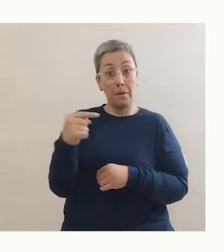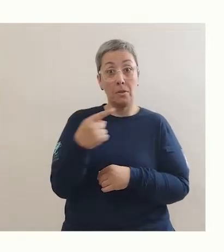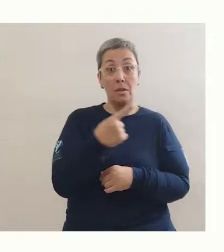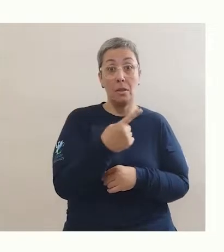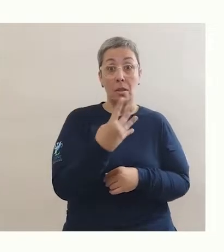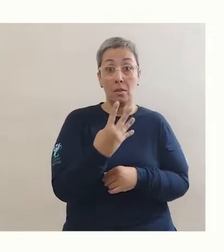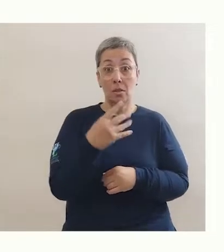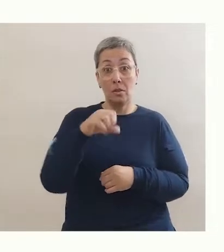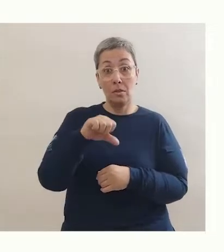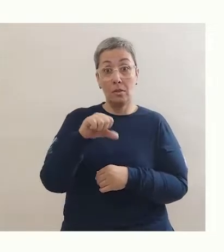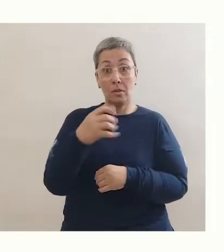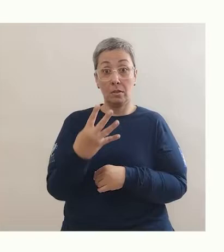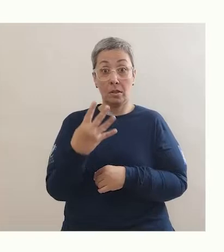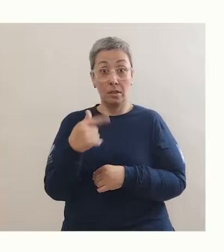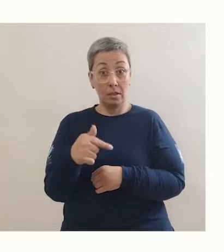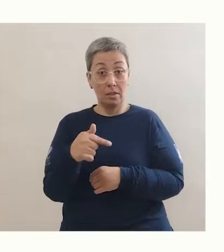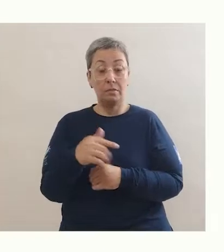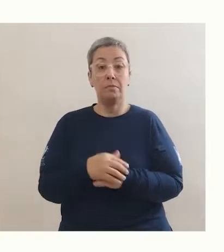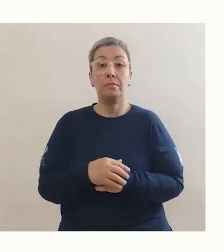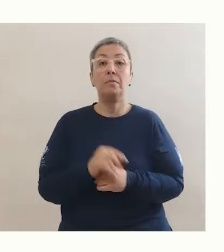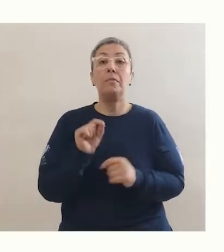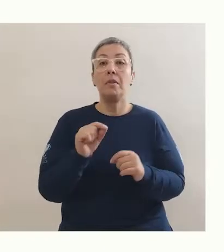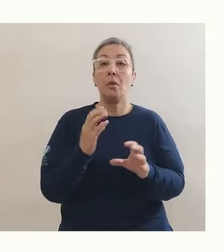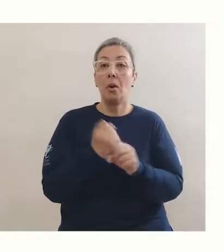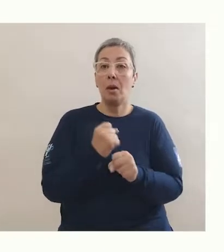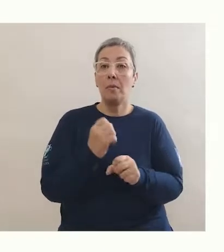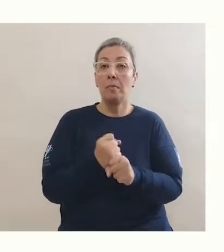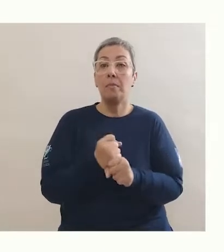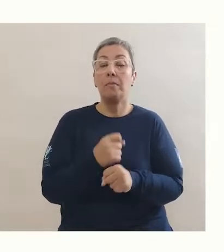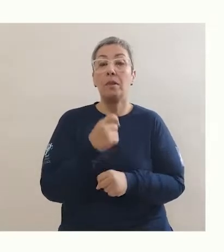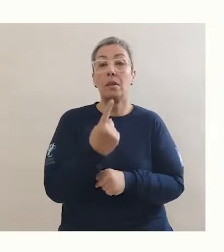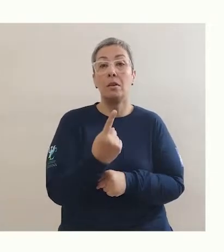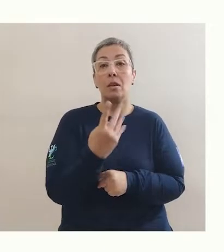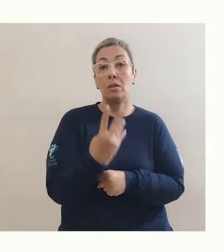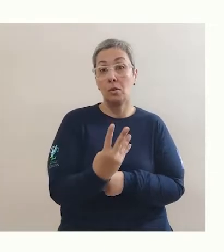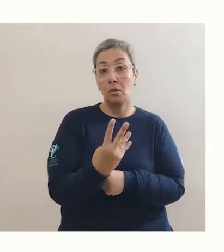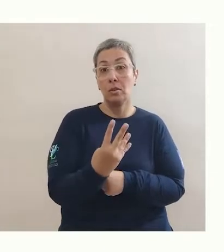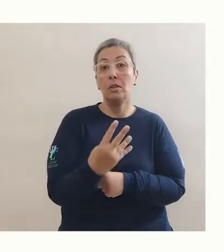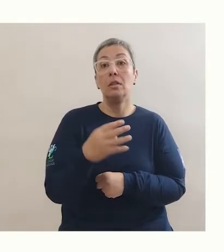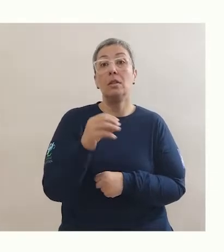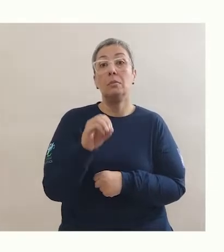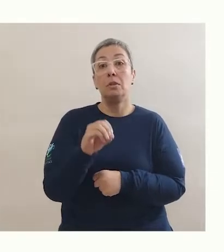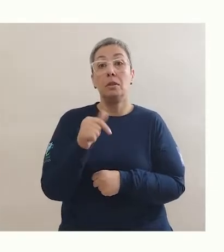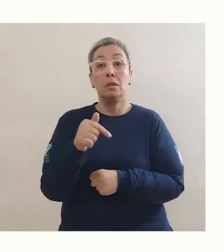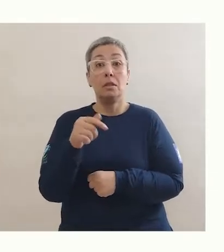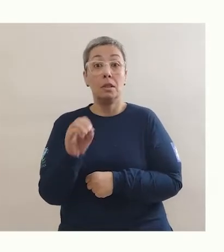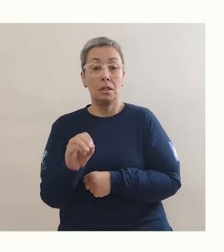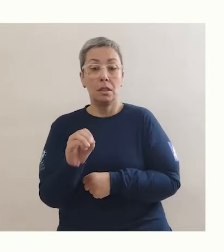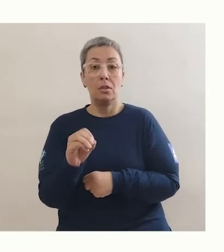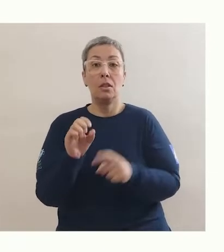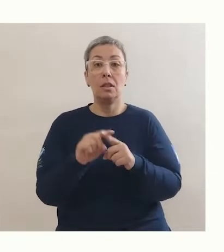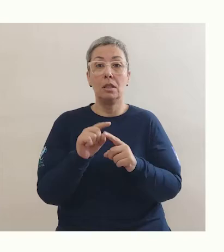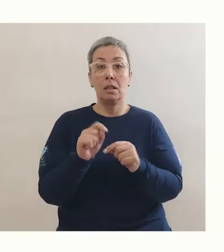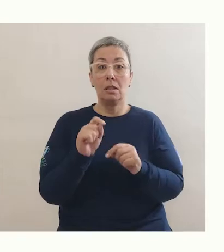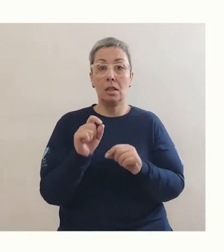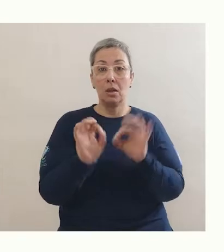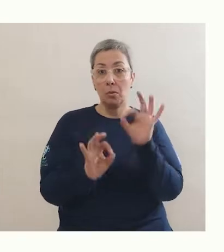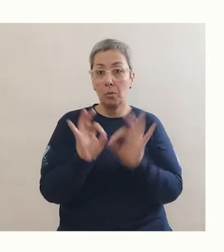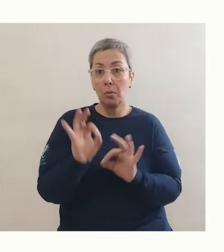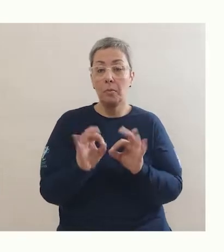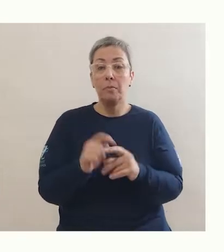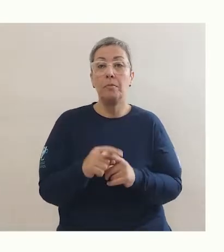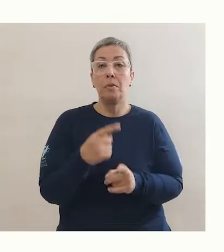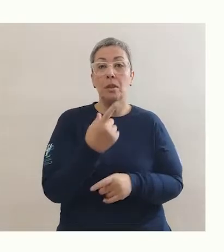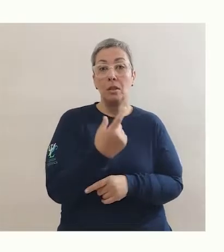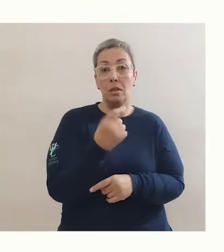municípios? Uma característica comum entre esses 3 municípios é que se encontram-se